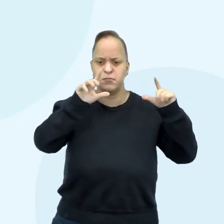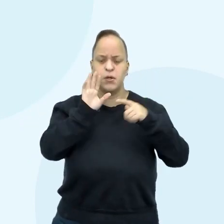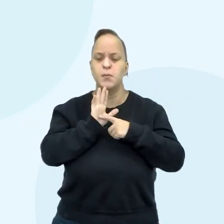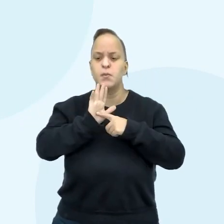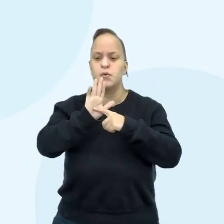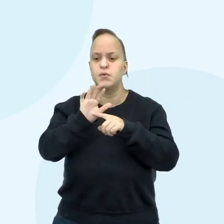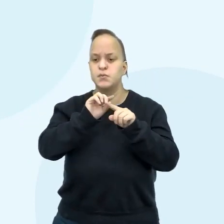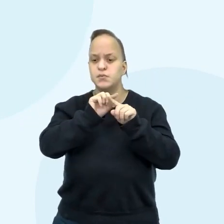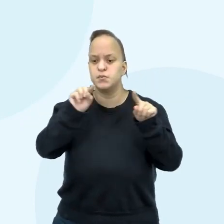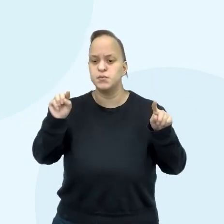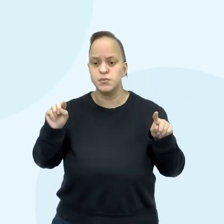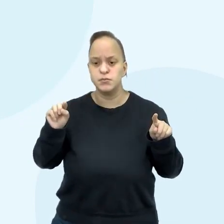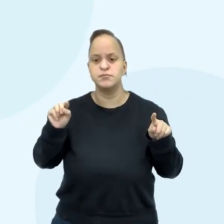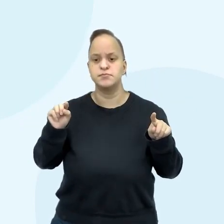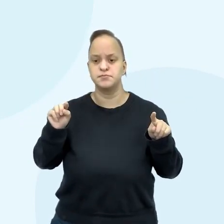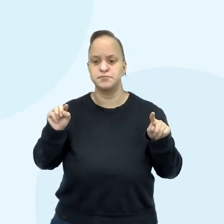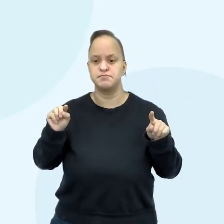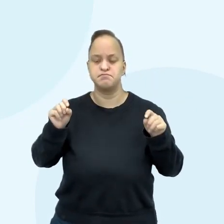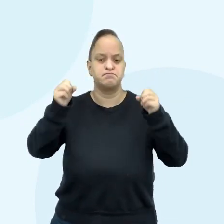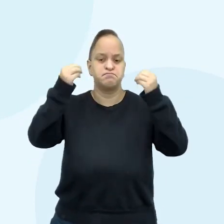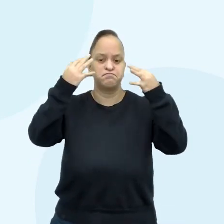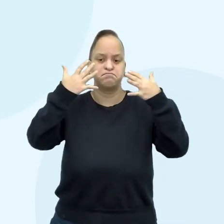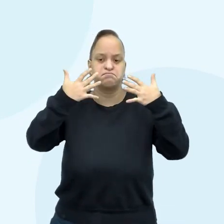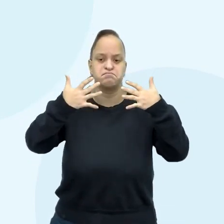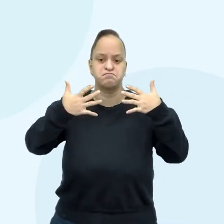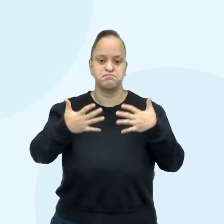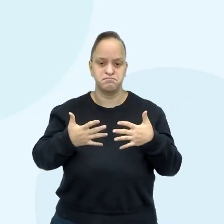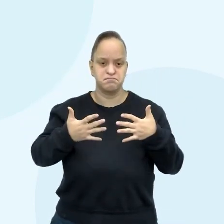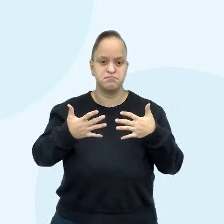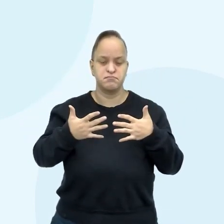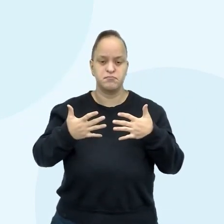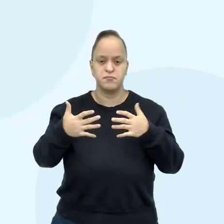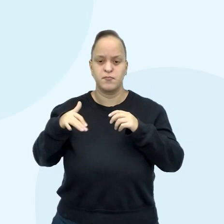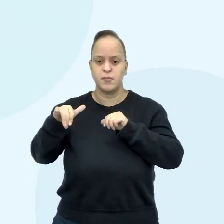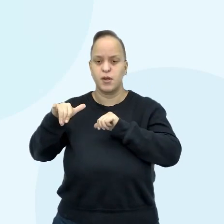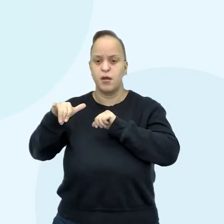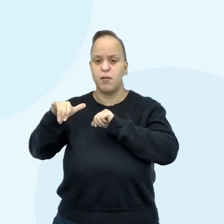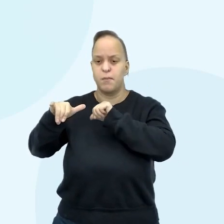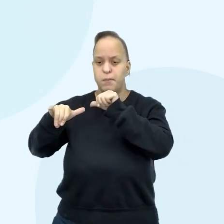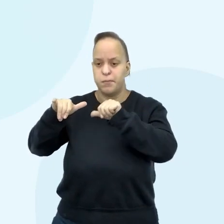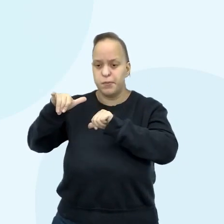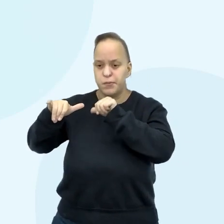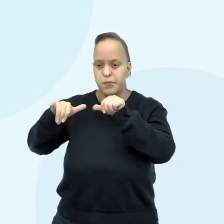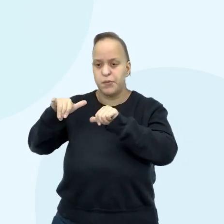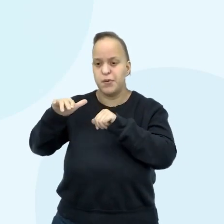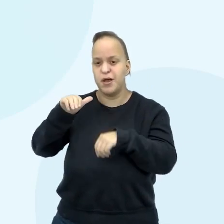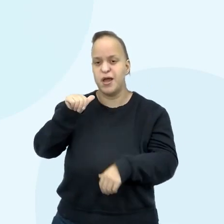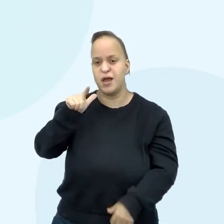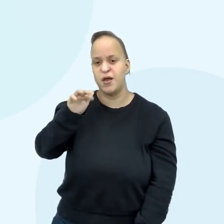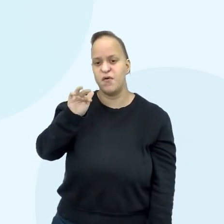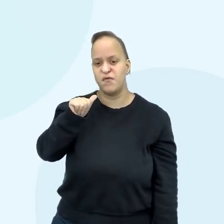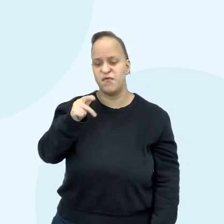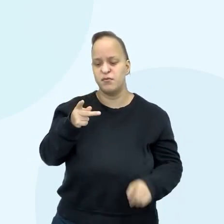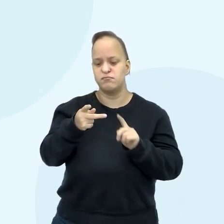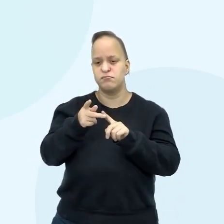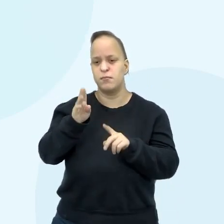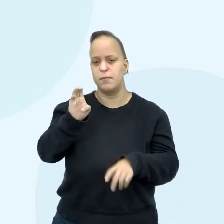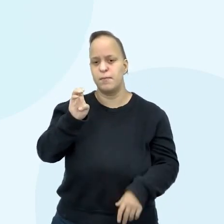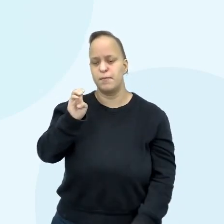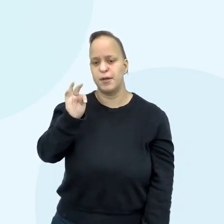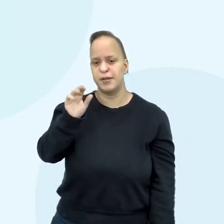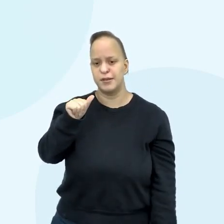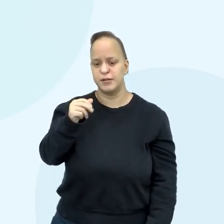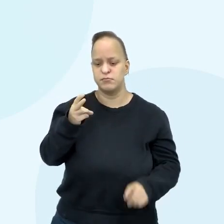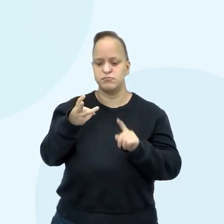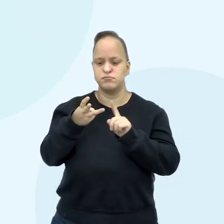né? Aqui está falando das radiações alfa, beta e gama, né? E se vocês olharem bem esse desenho,